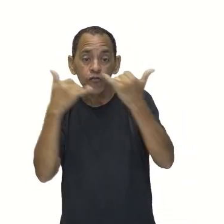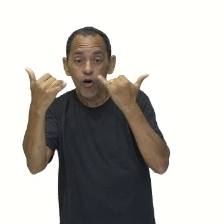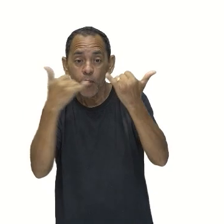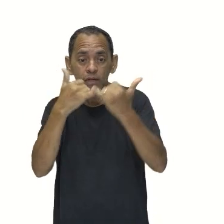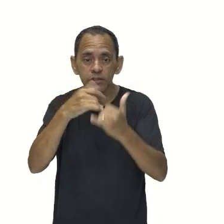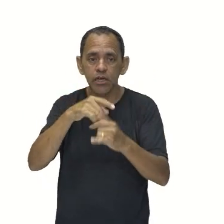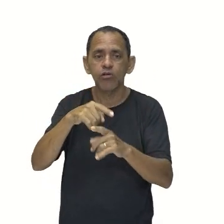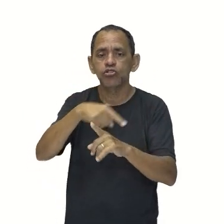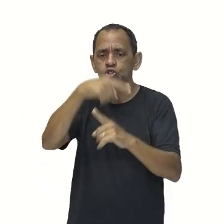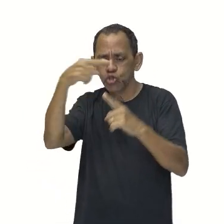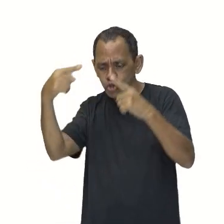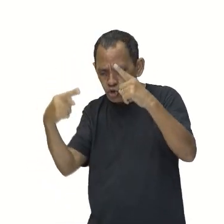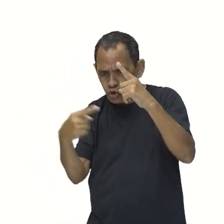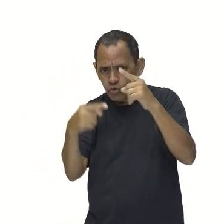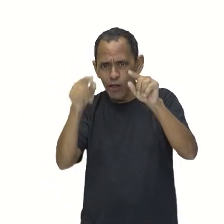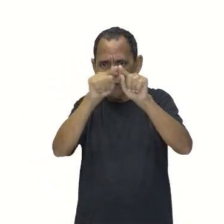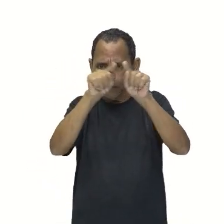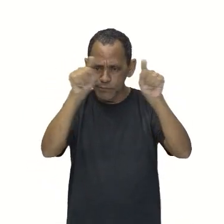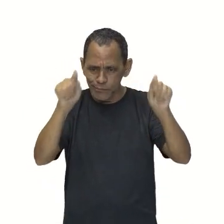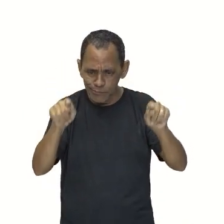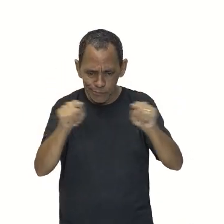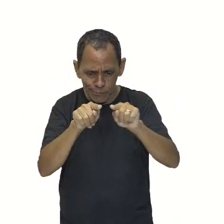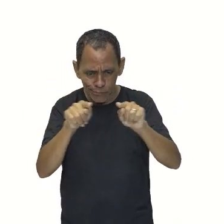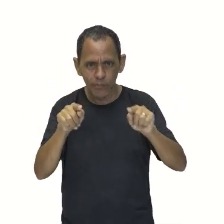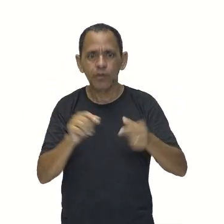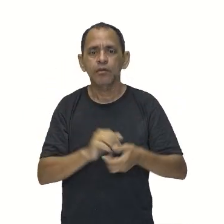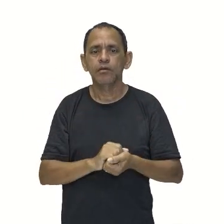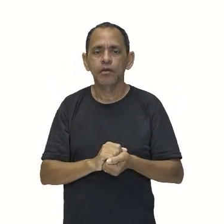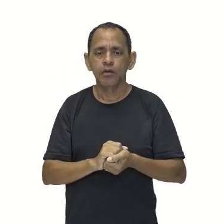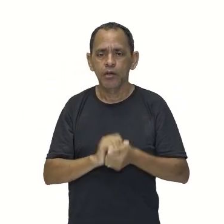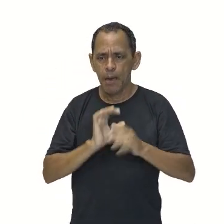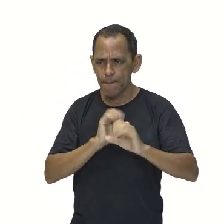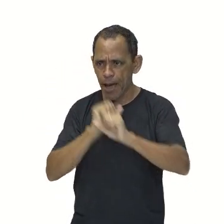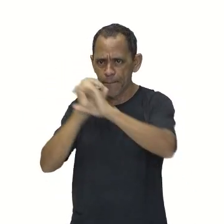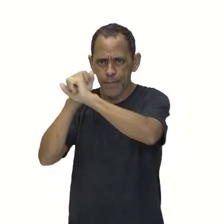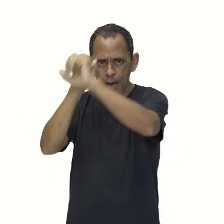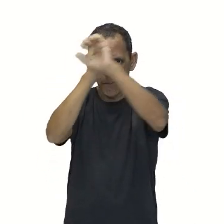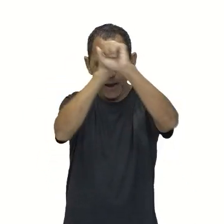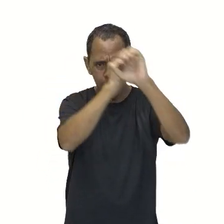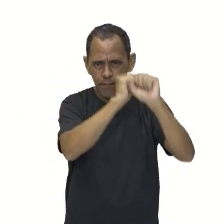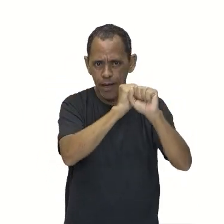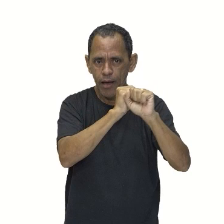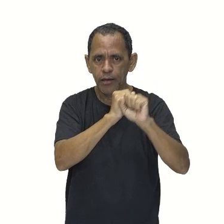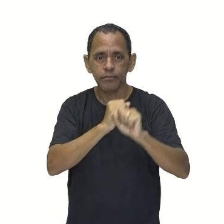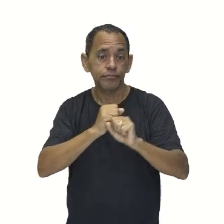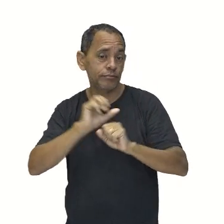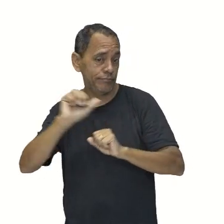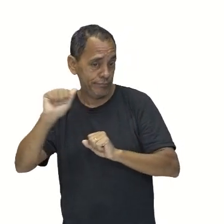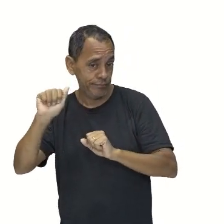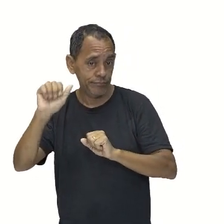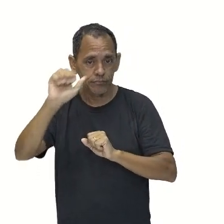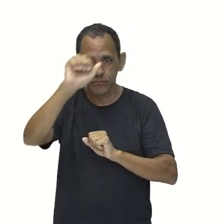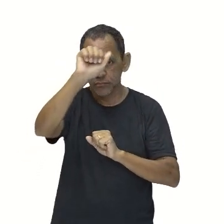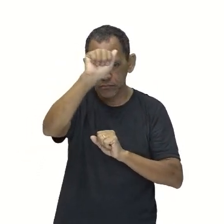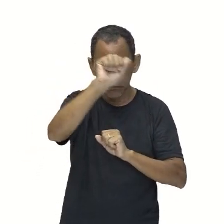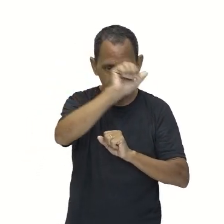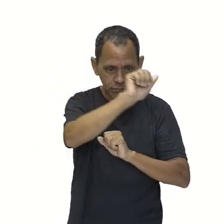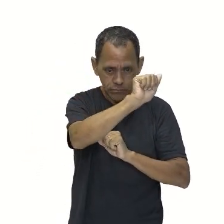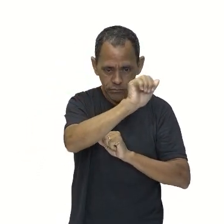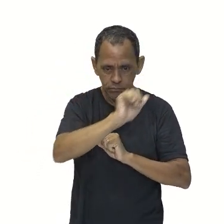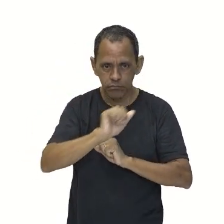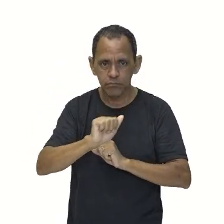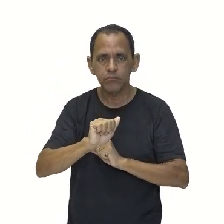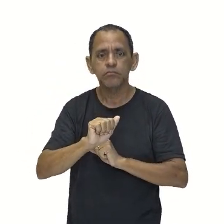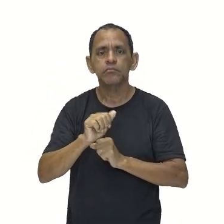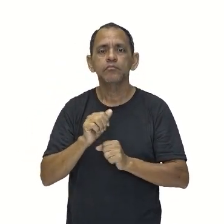Qual seria a expressão do perímetro desse quadrado, que eu vou chamar de P quadradinho? Ó, A